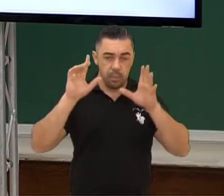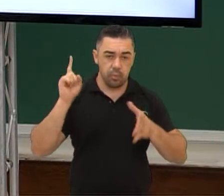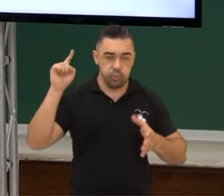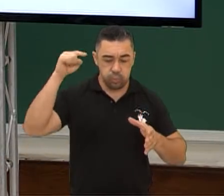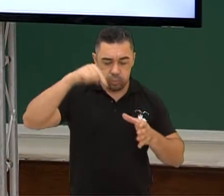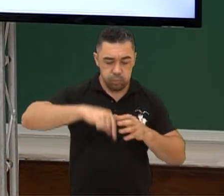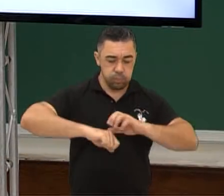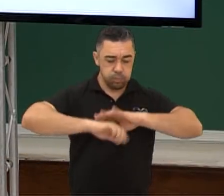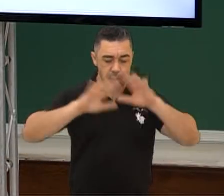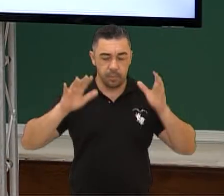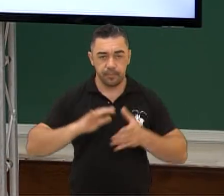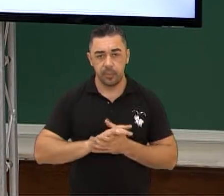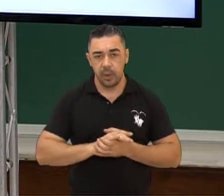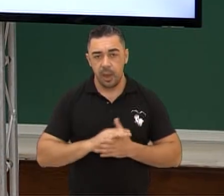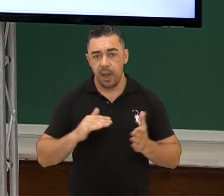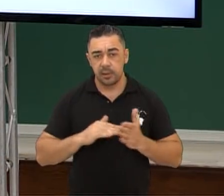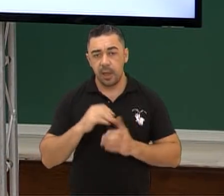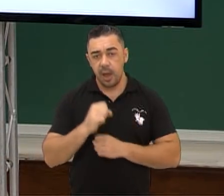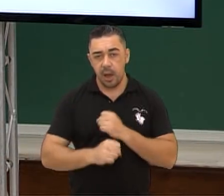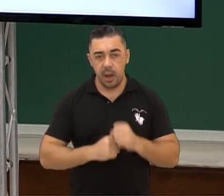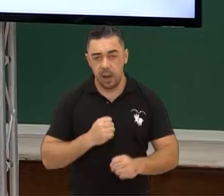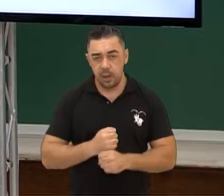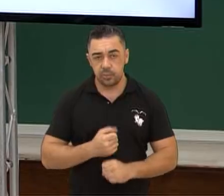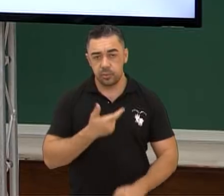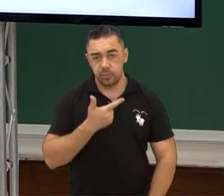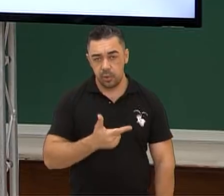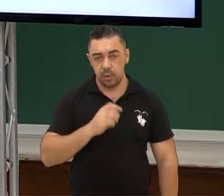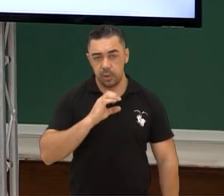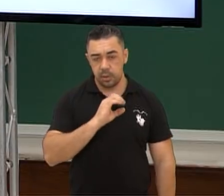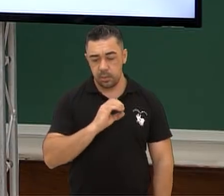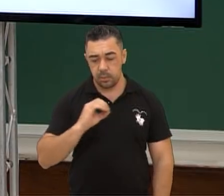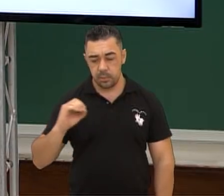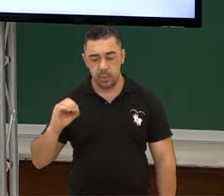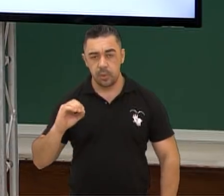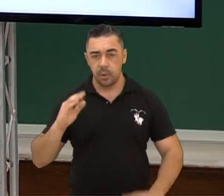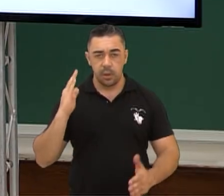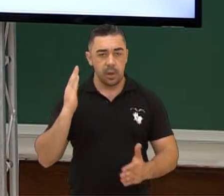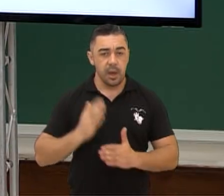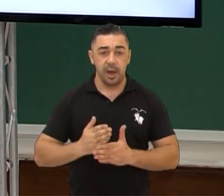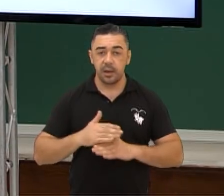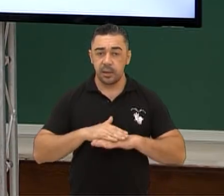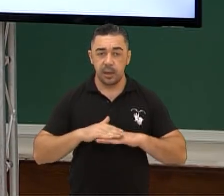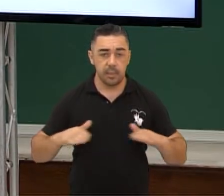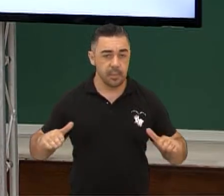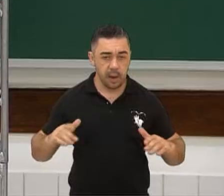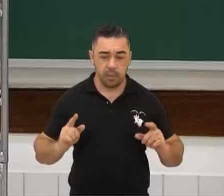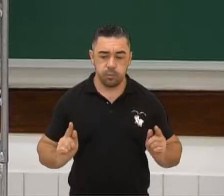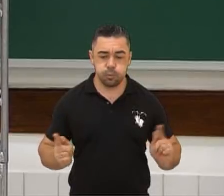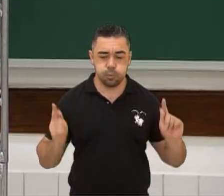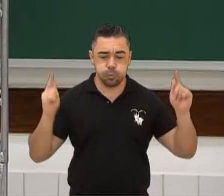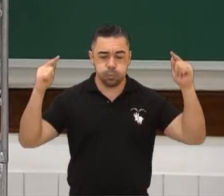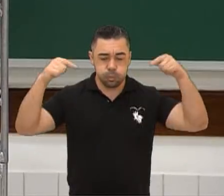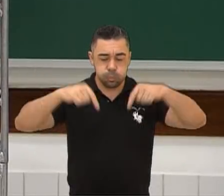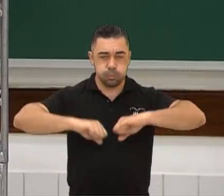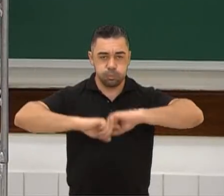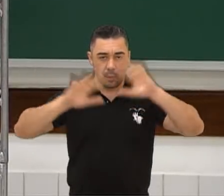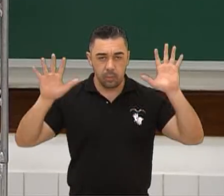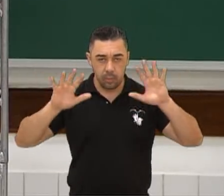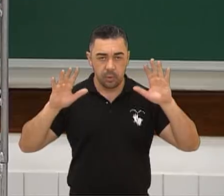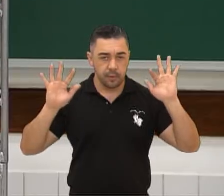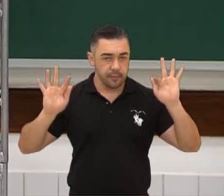acordo? Até o ano 2000, acabar com as armas nucleares de alcance intermediário dos dois países. Então,